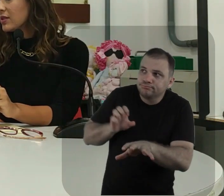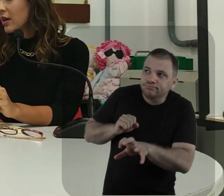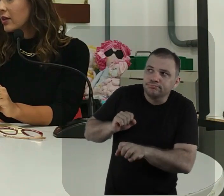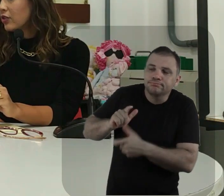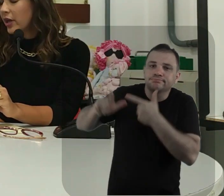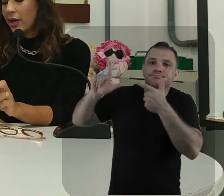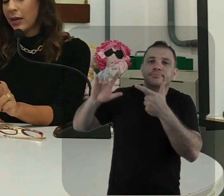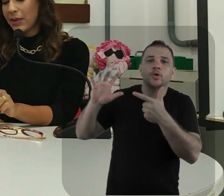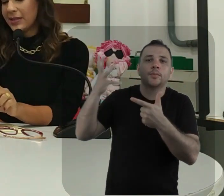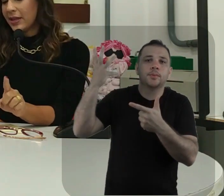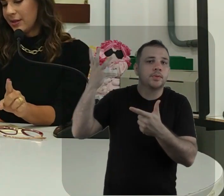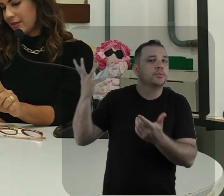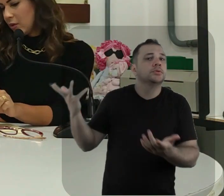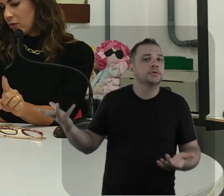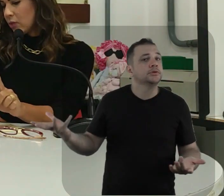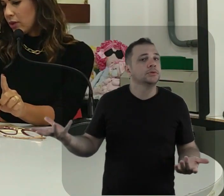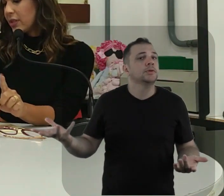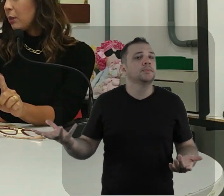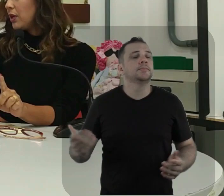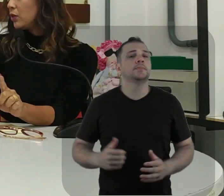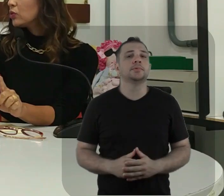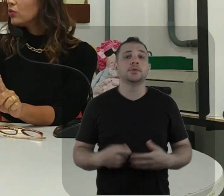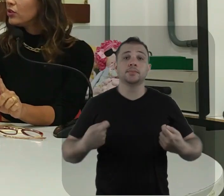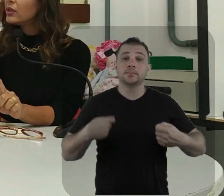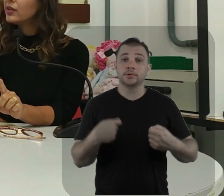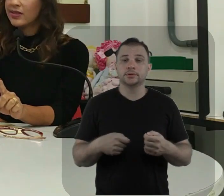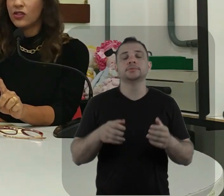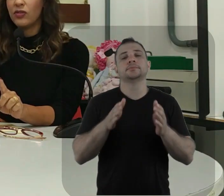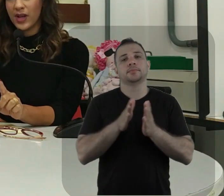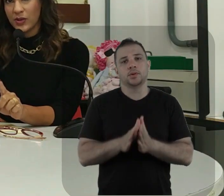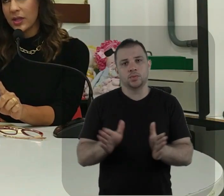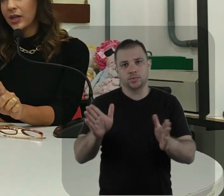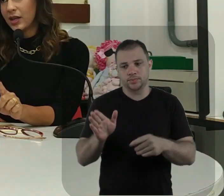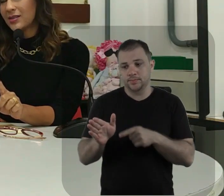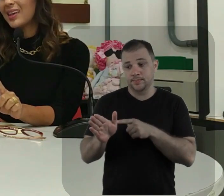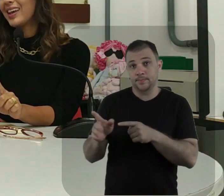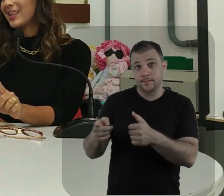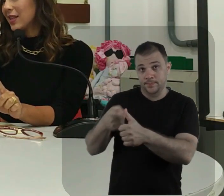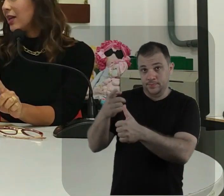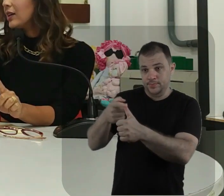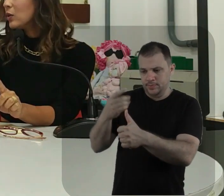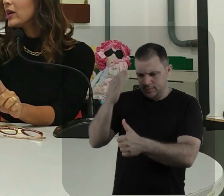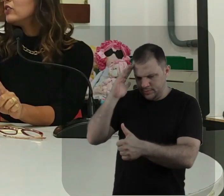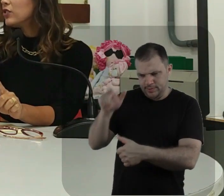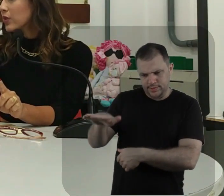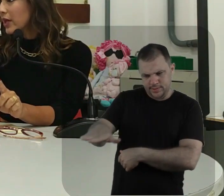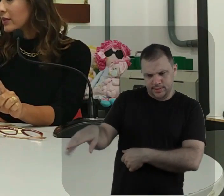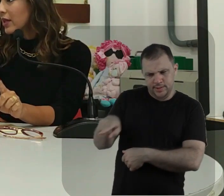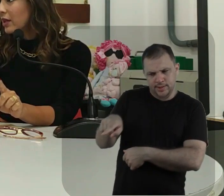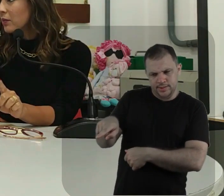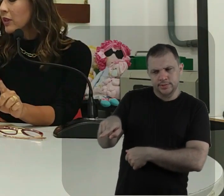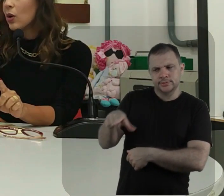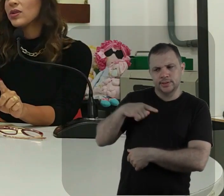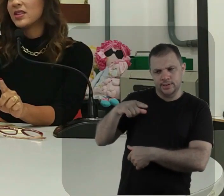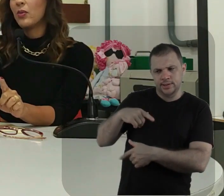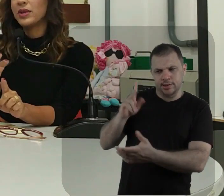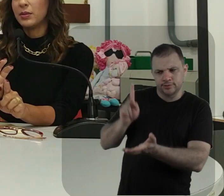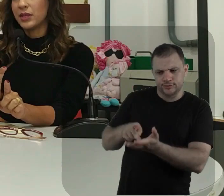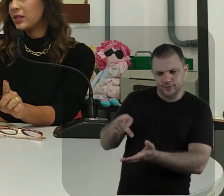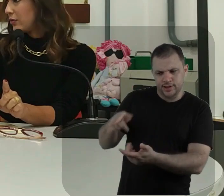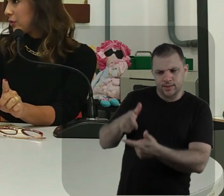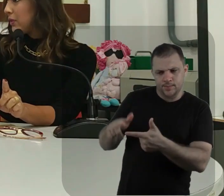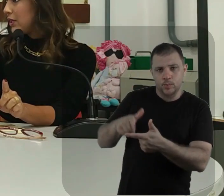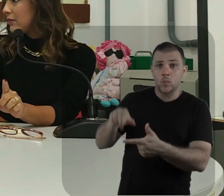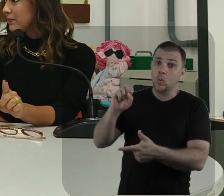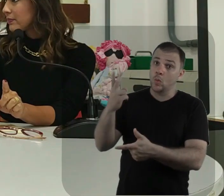assimiladas e processadas, né? Sim. Mas aí são dois caminhos. Um de entender se de fato essa criança ela tem aquilo que é dito que ela tem, ou se é